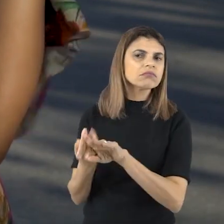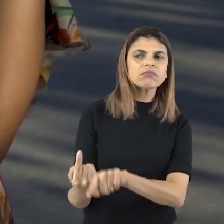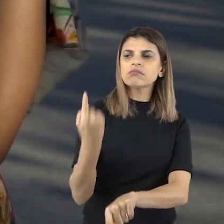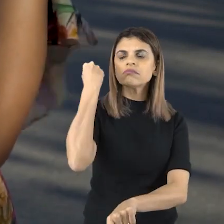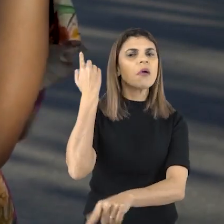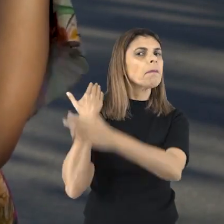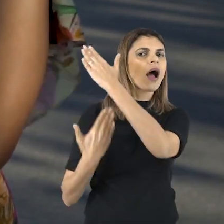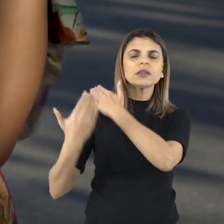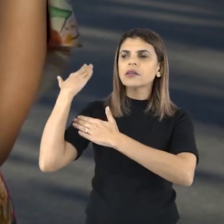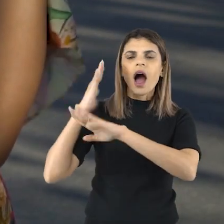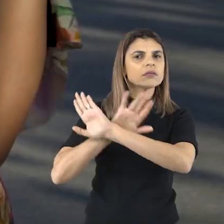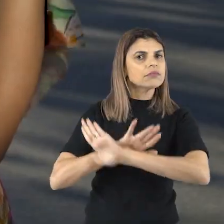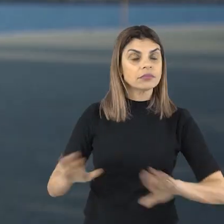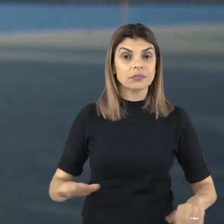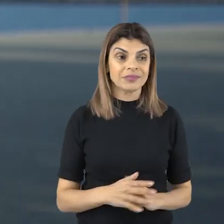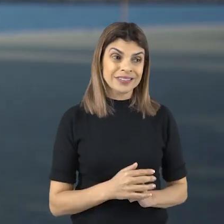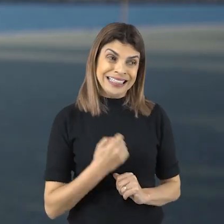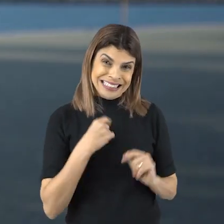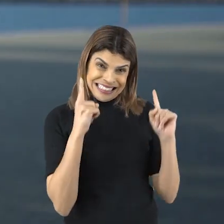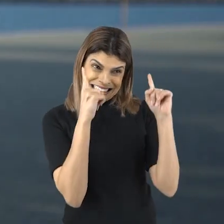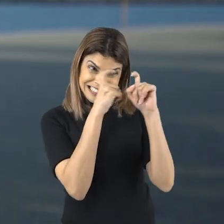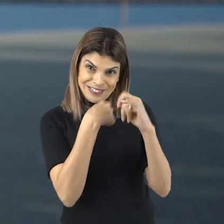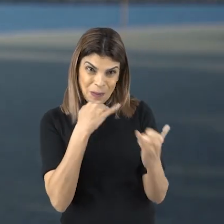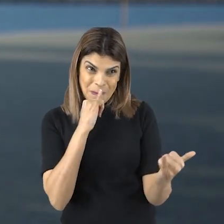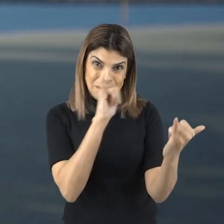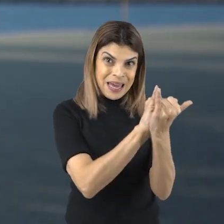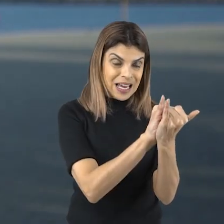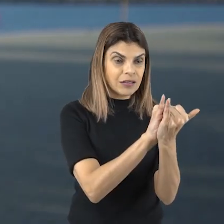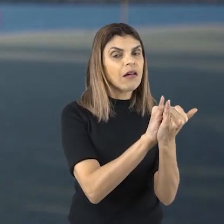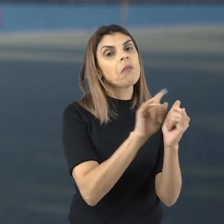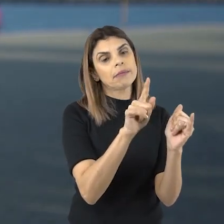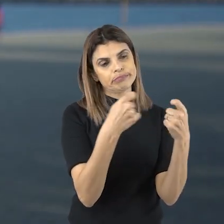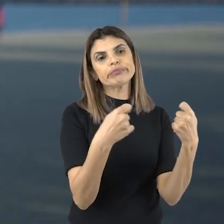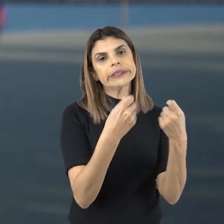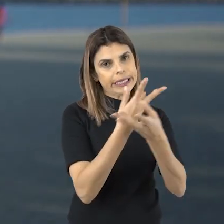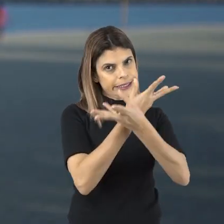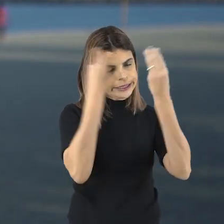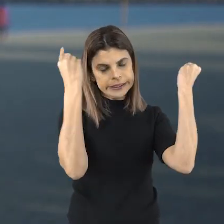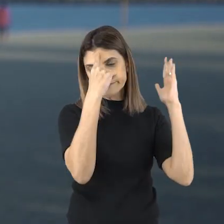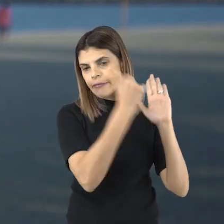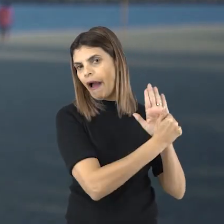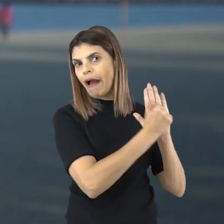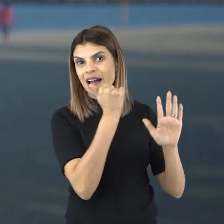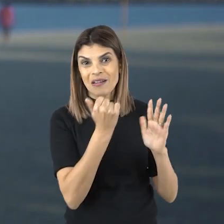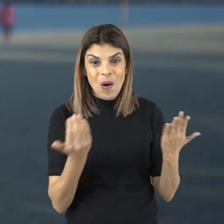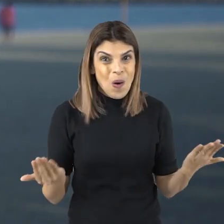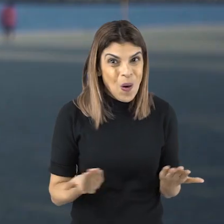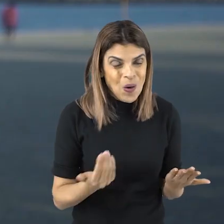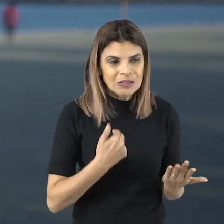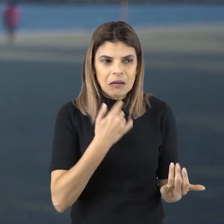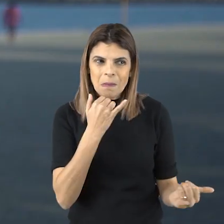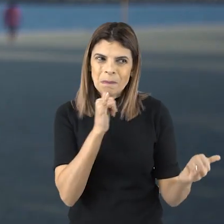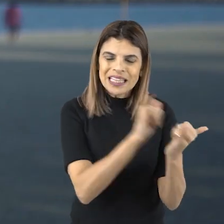Deixar no passado tudo que aconteceu. Pra mim é difícil perdoar, mas é esquecer, né? Bola pra frente, mas pra mim hoje